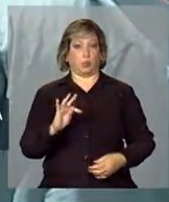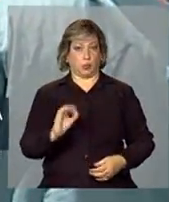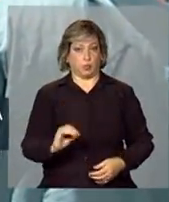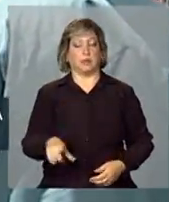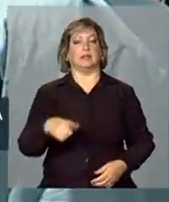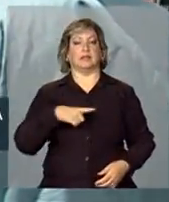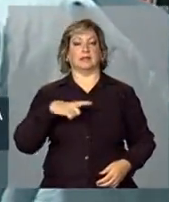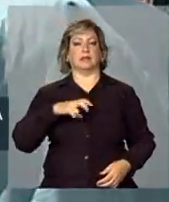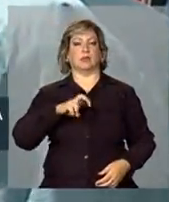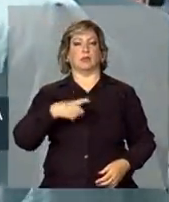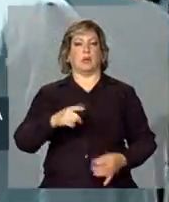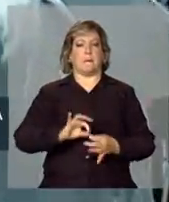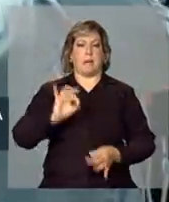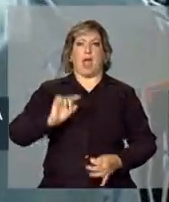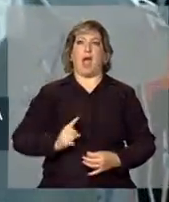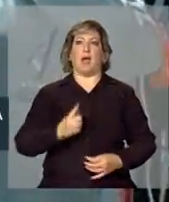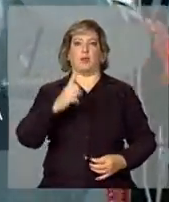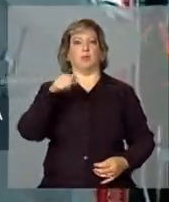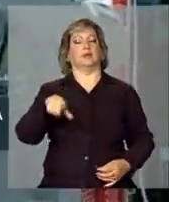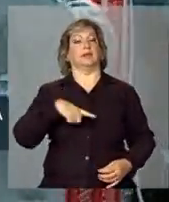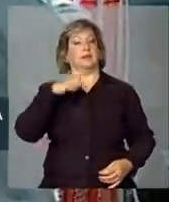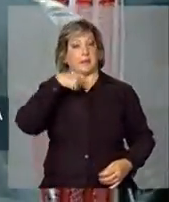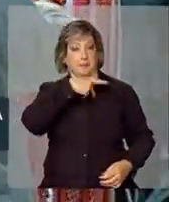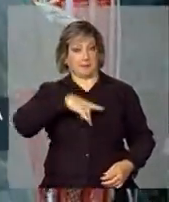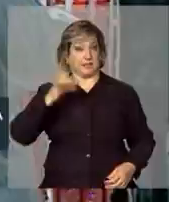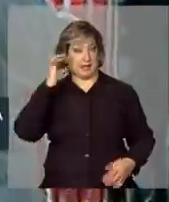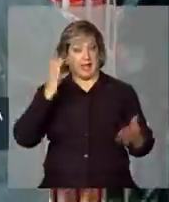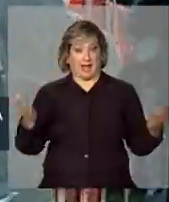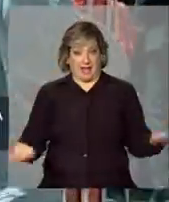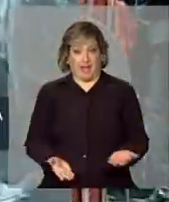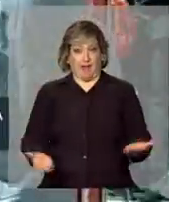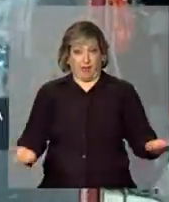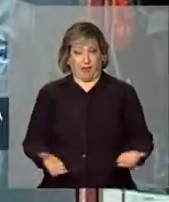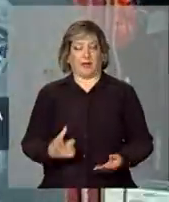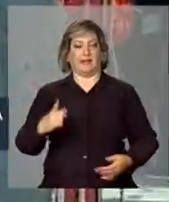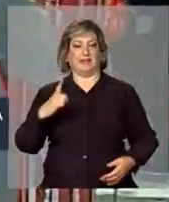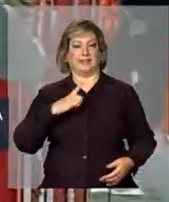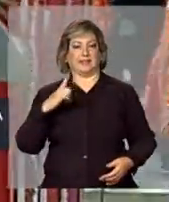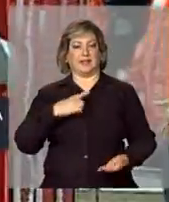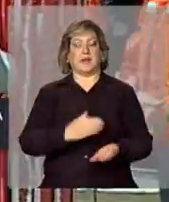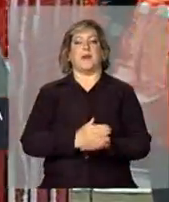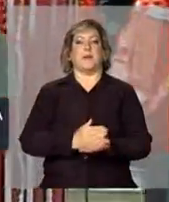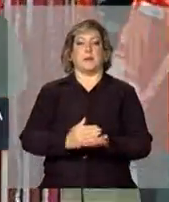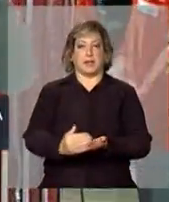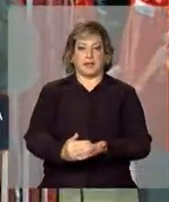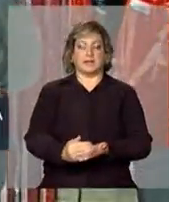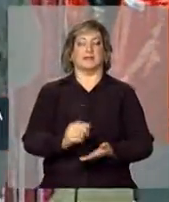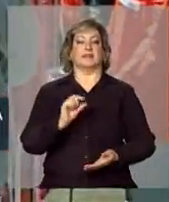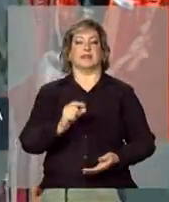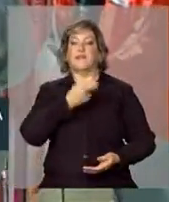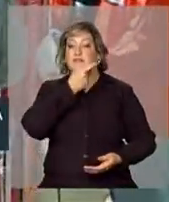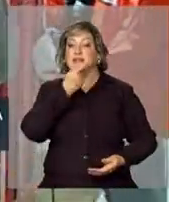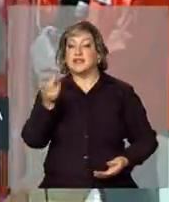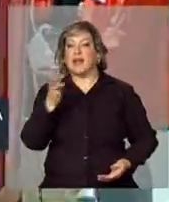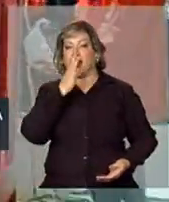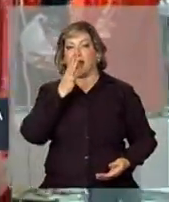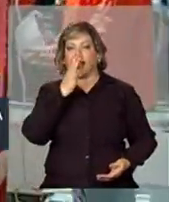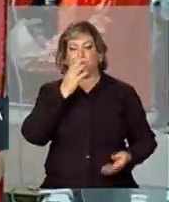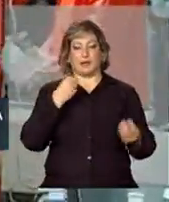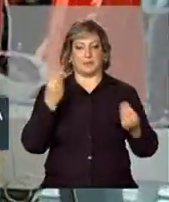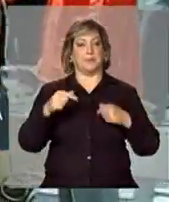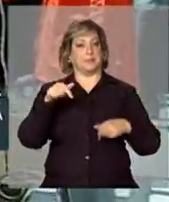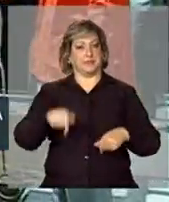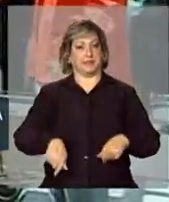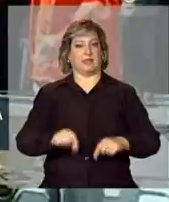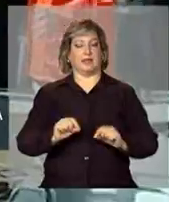met de altura a presidenta Dilma Roussef faz nesse momento inicia nesse momento uma visita as medidas do